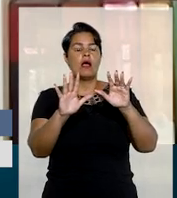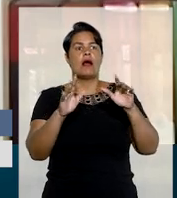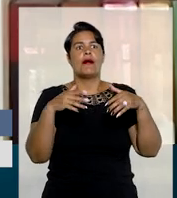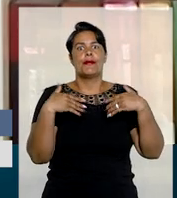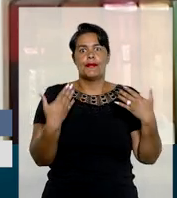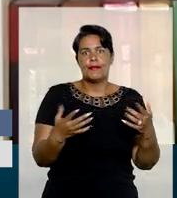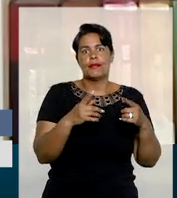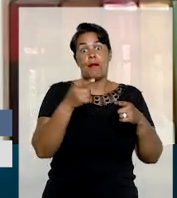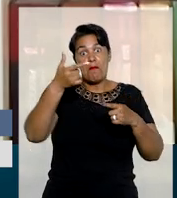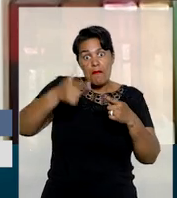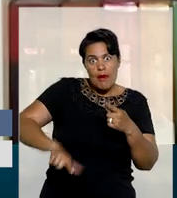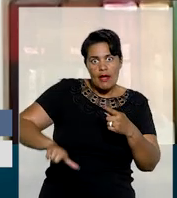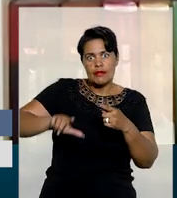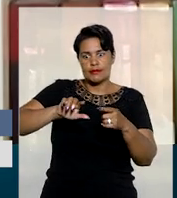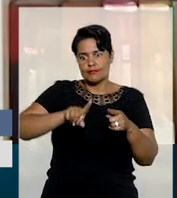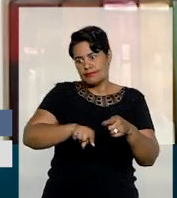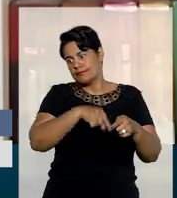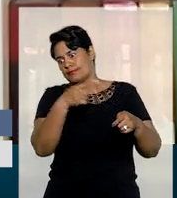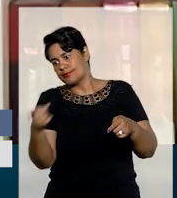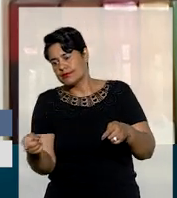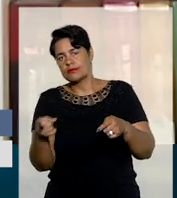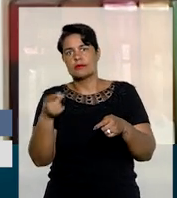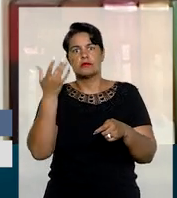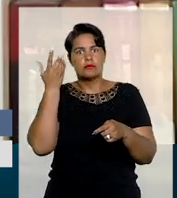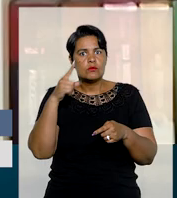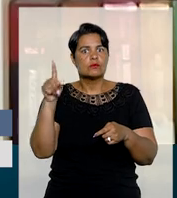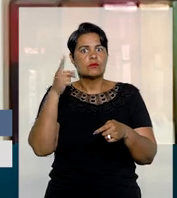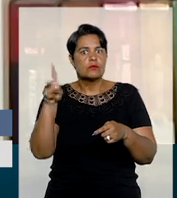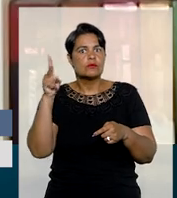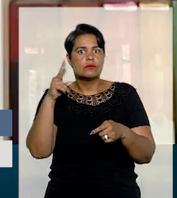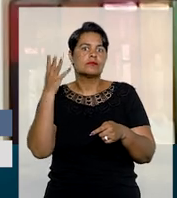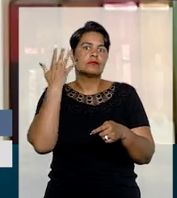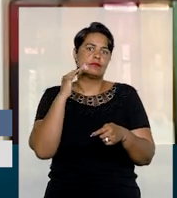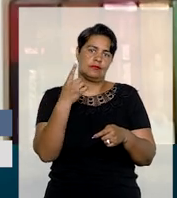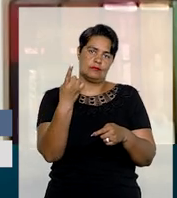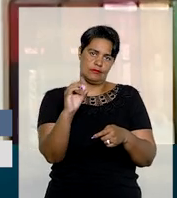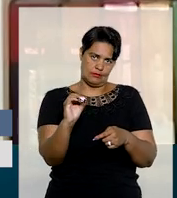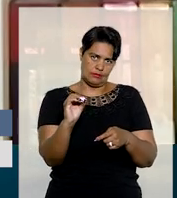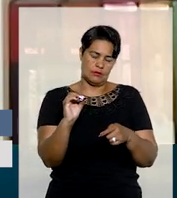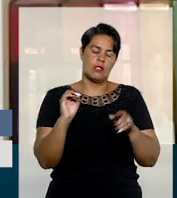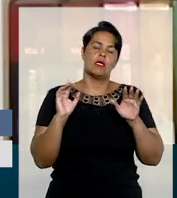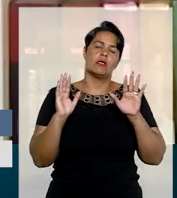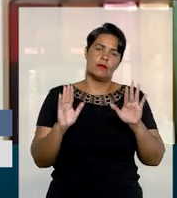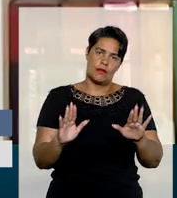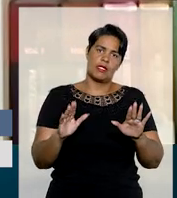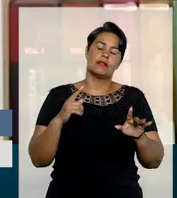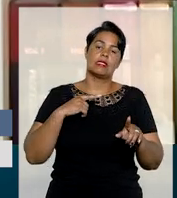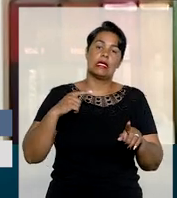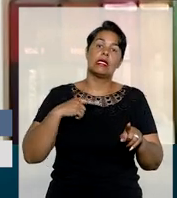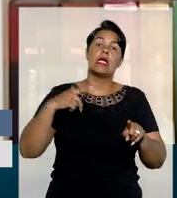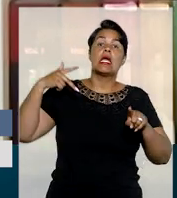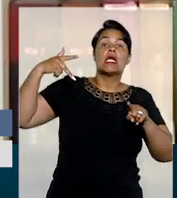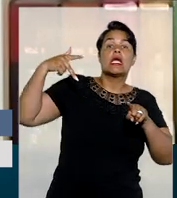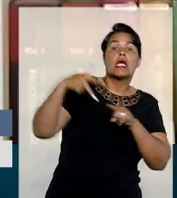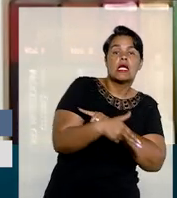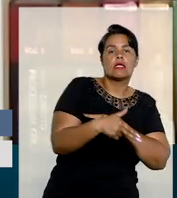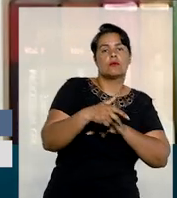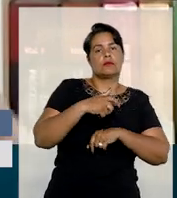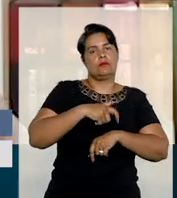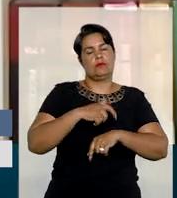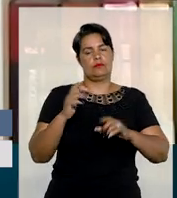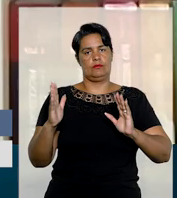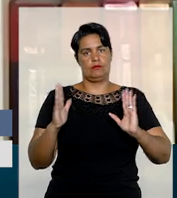recurso especial, eu teria apenas 10 dias. Mas não é disso que se trata. O CPC estabelece, no caso dos embargos de